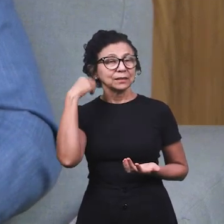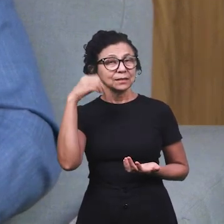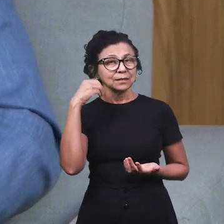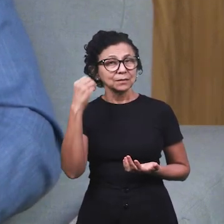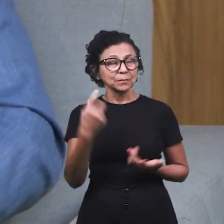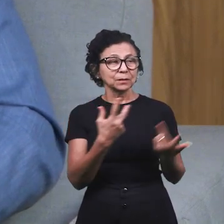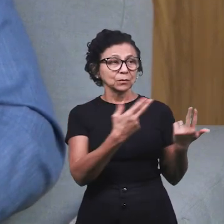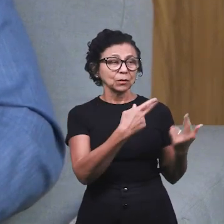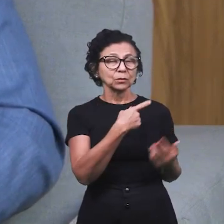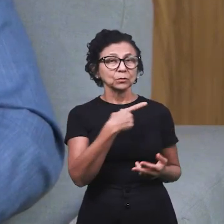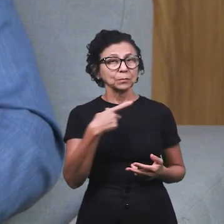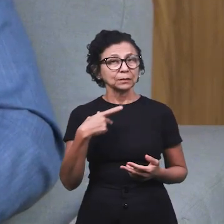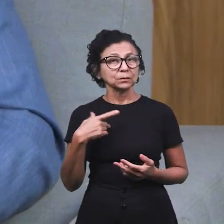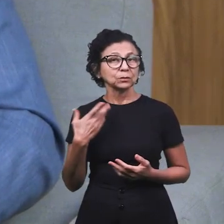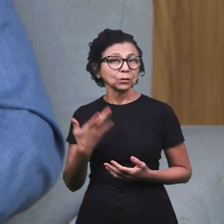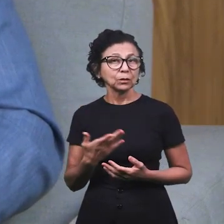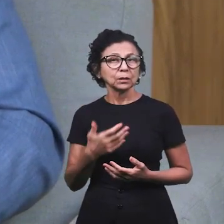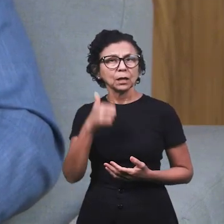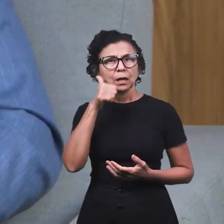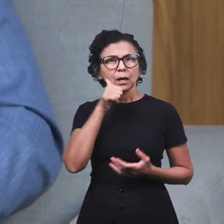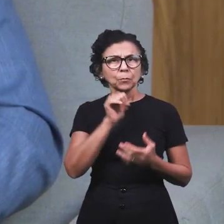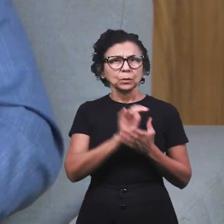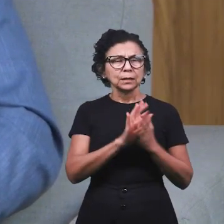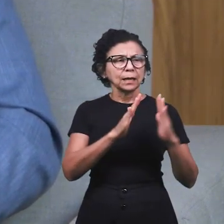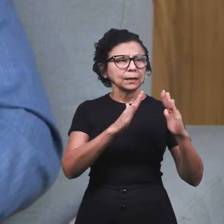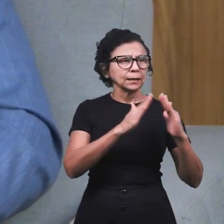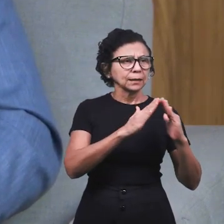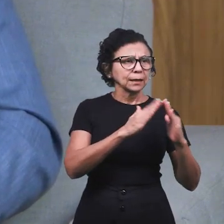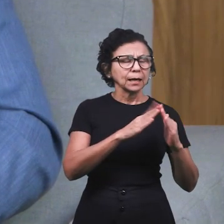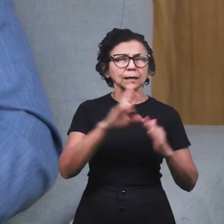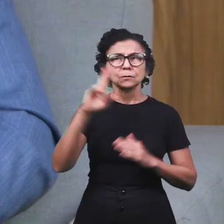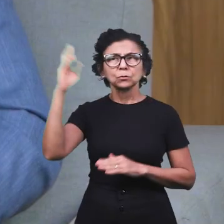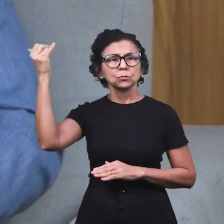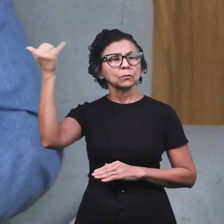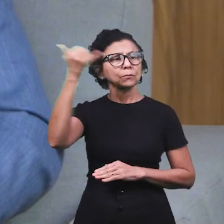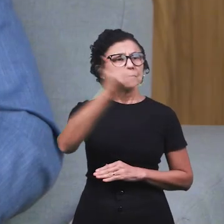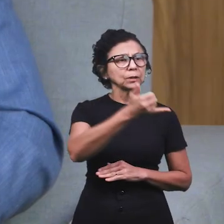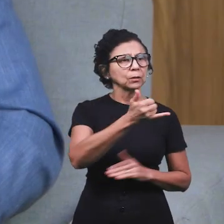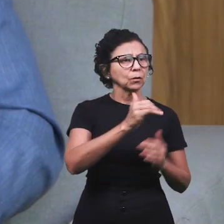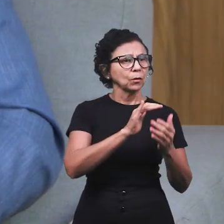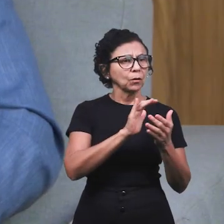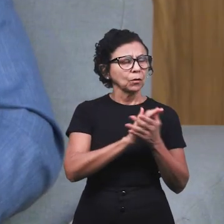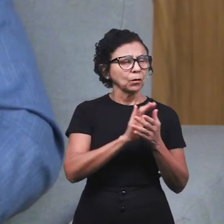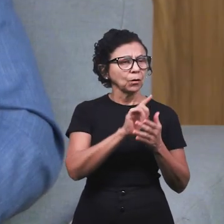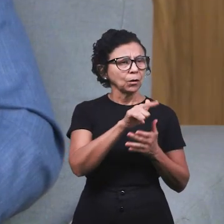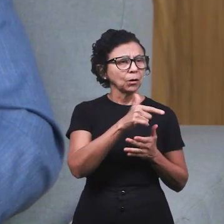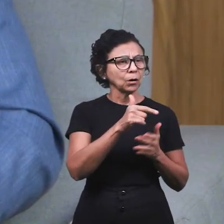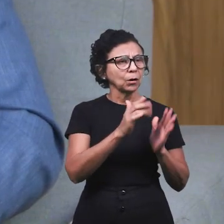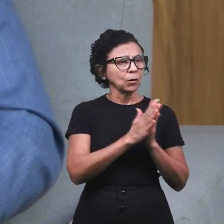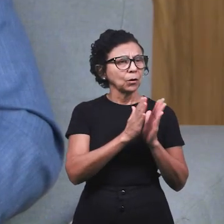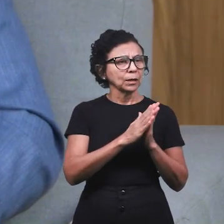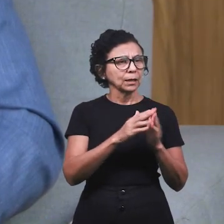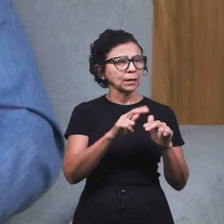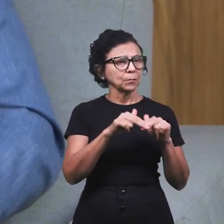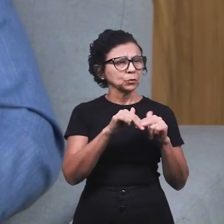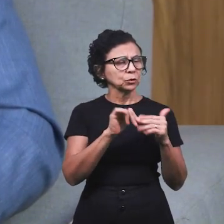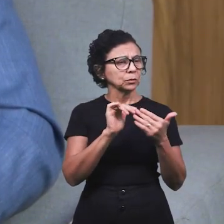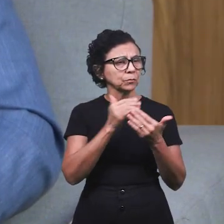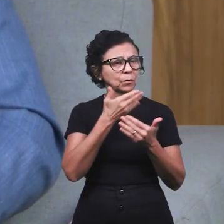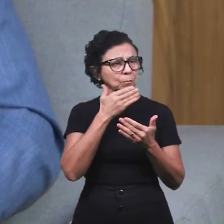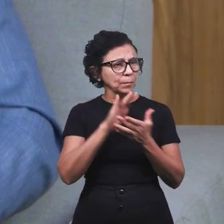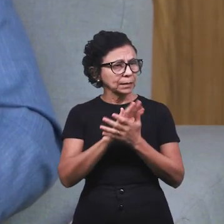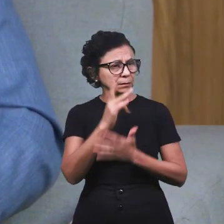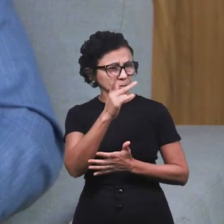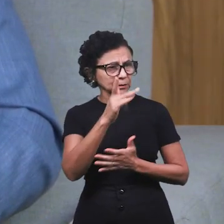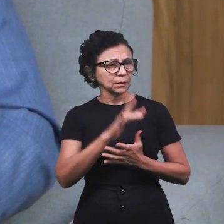pelo pastor Silvano. A sua esposa estava em casa e o Senhor revelou que era para orar. É assim mesmo. Quantas experiências nós temos